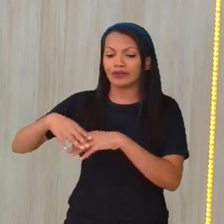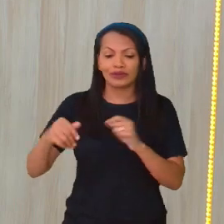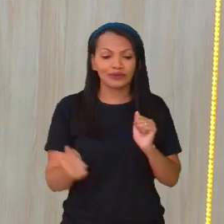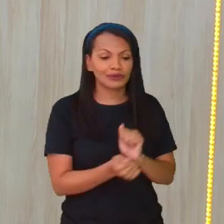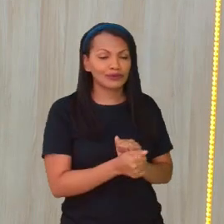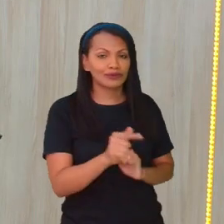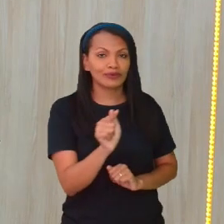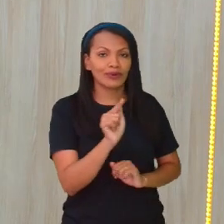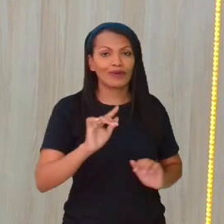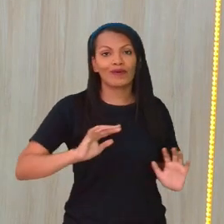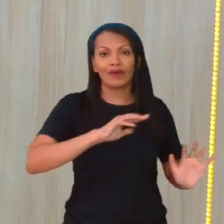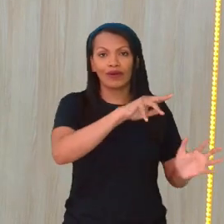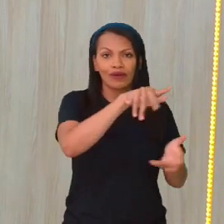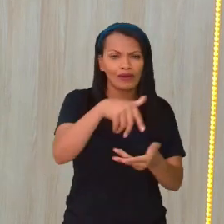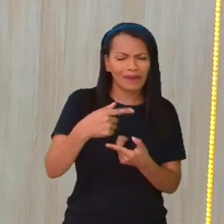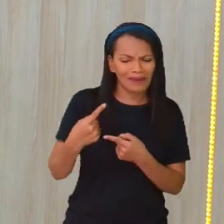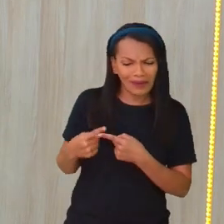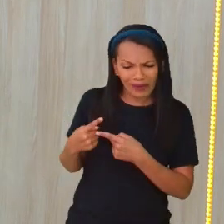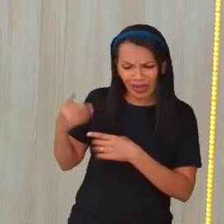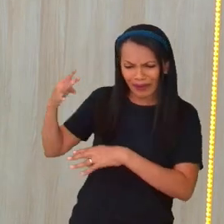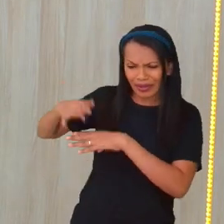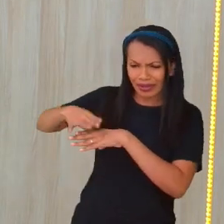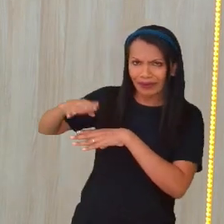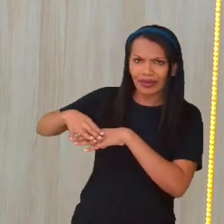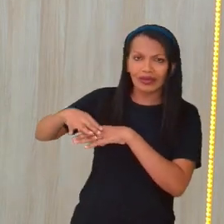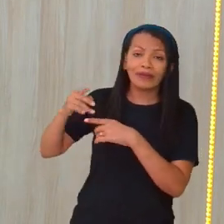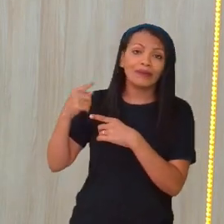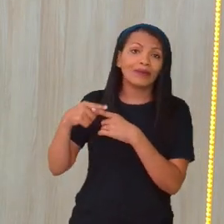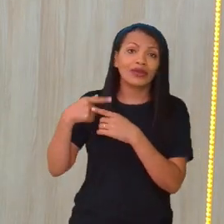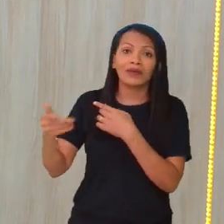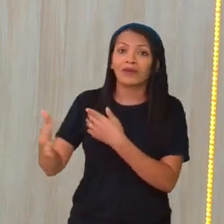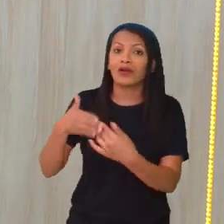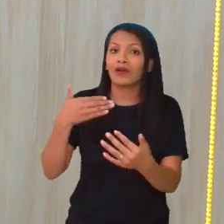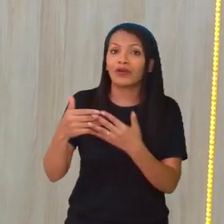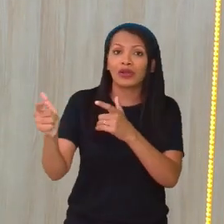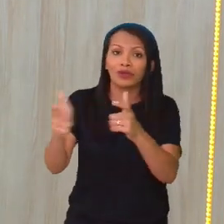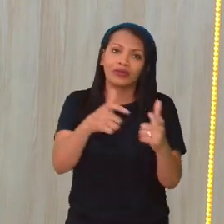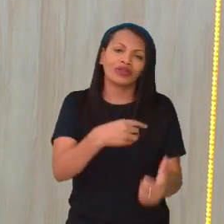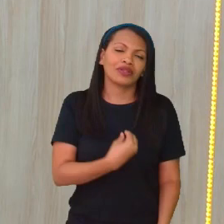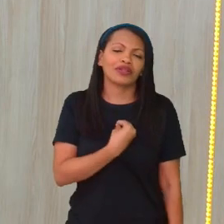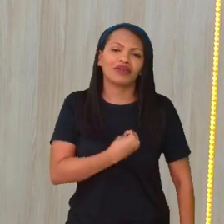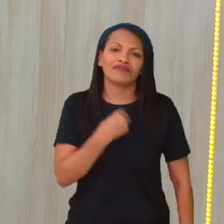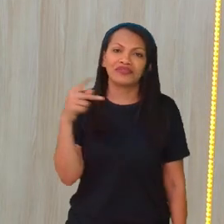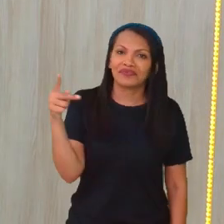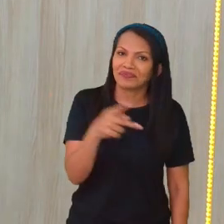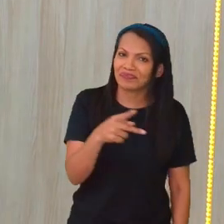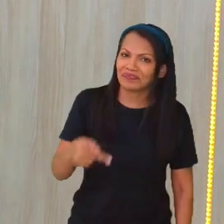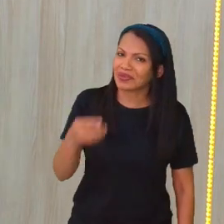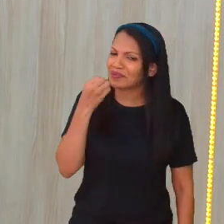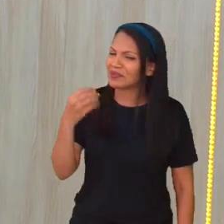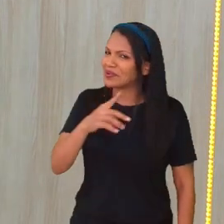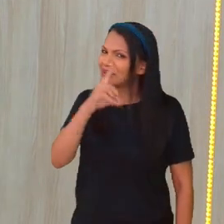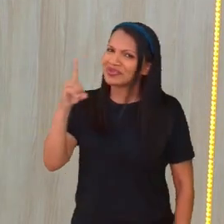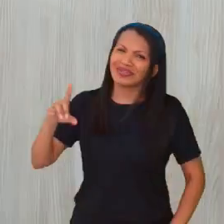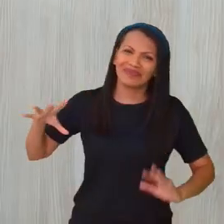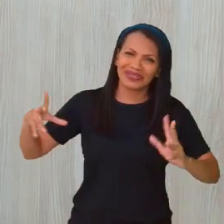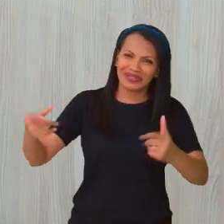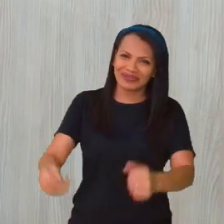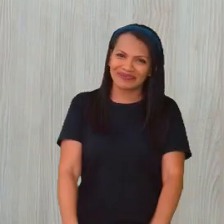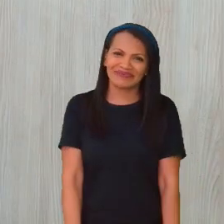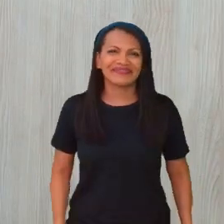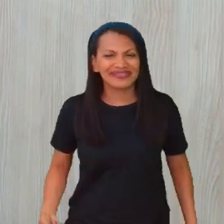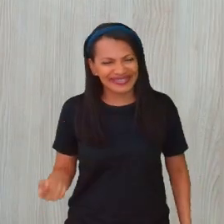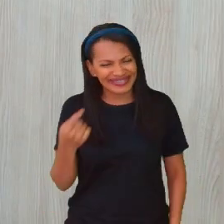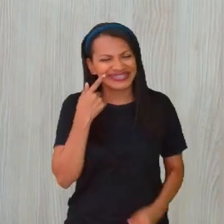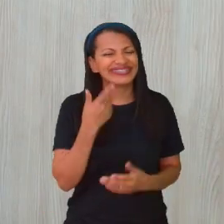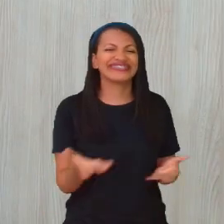né? Para que matemática? Está em todo canto, está na vida. Professor, dá um bom dia para a turma. Deixa a